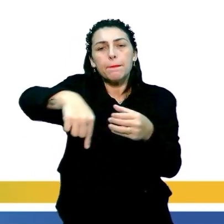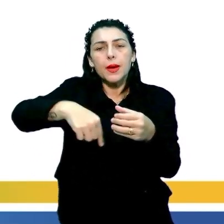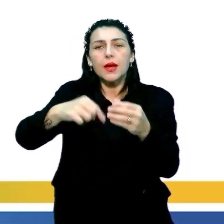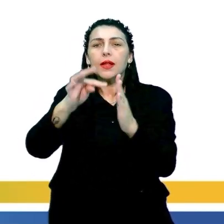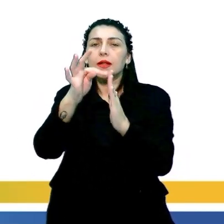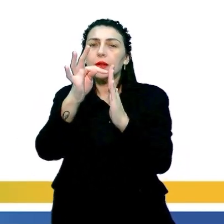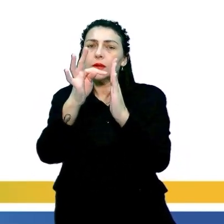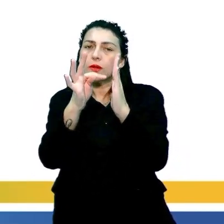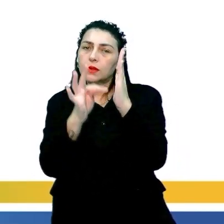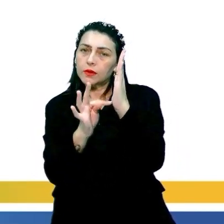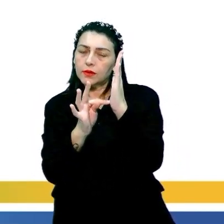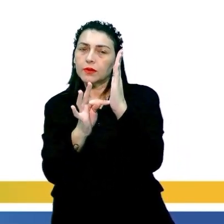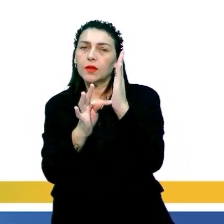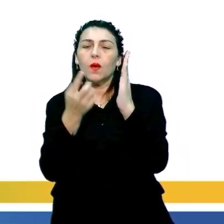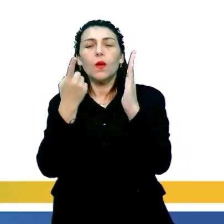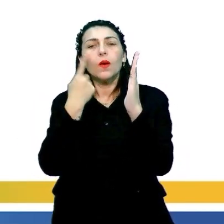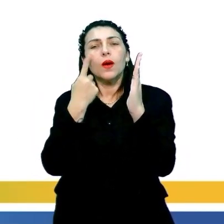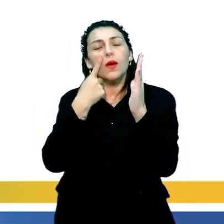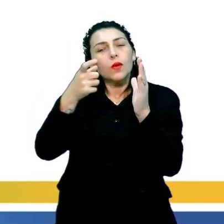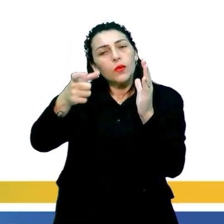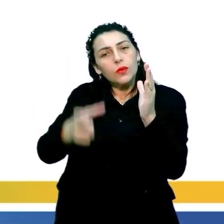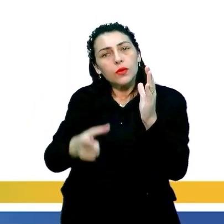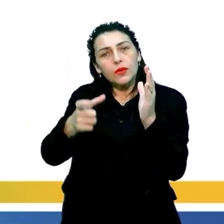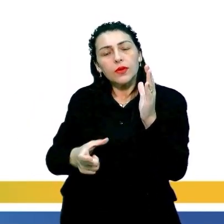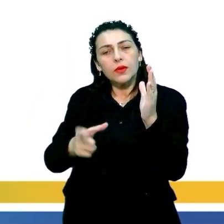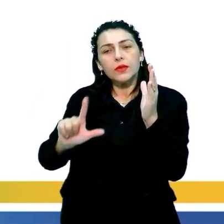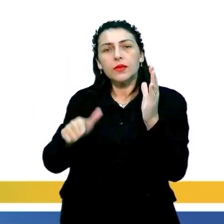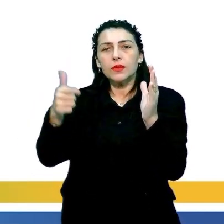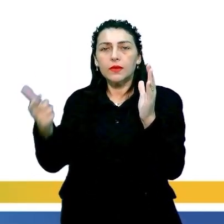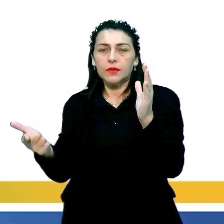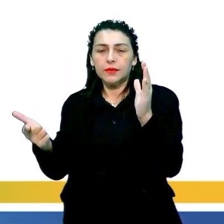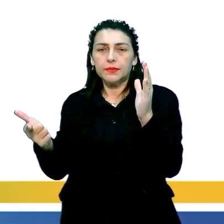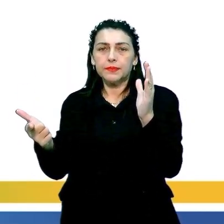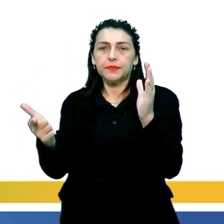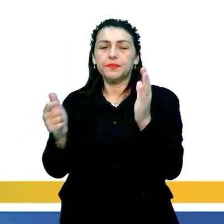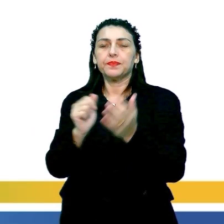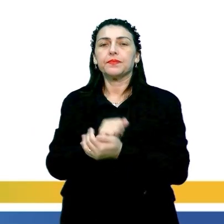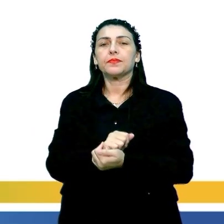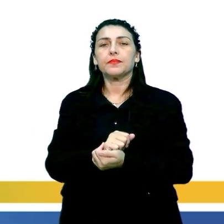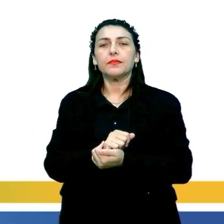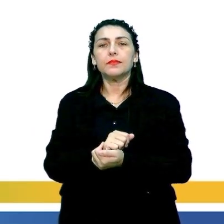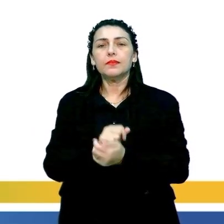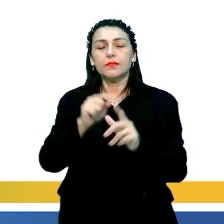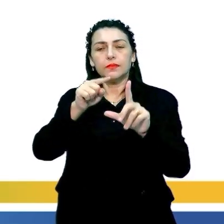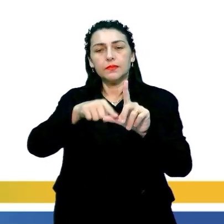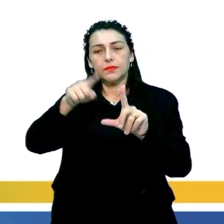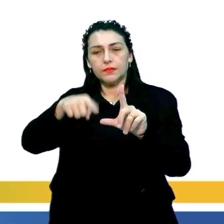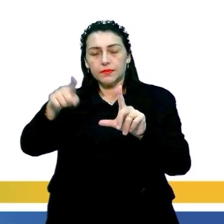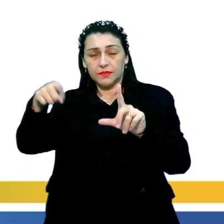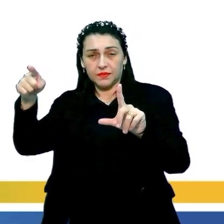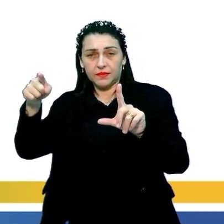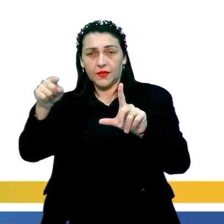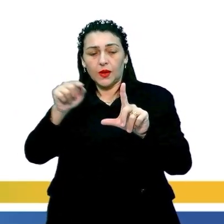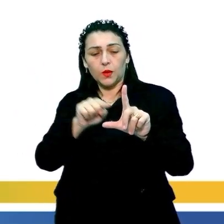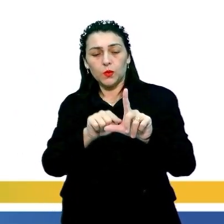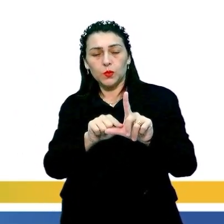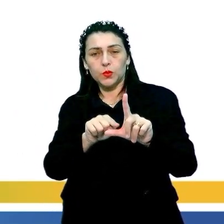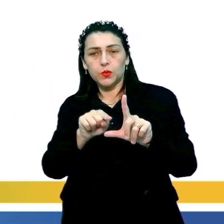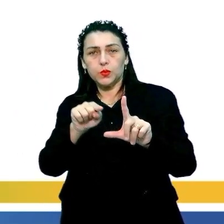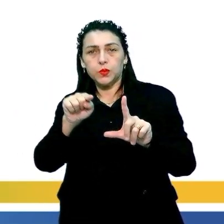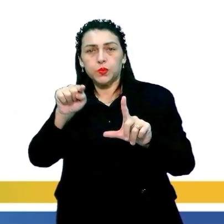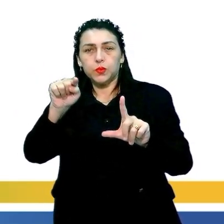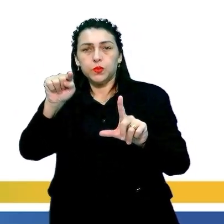temperaturas menores, né? Olha as áreas nessa outra do lado, nesse gráfico de elevação de temperatura, a gente